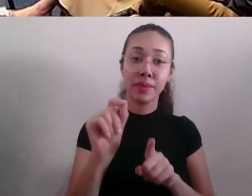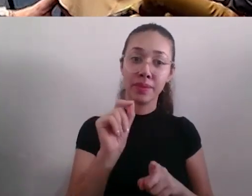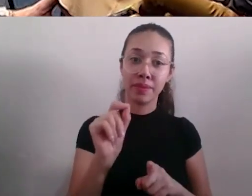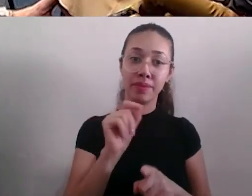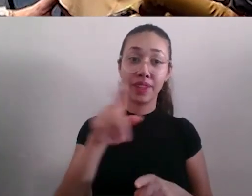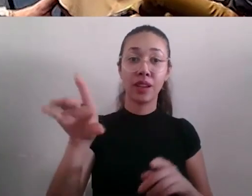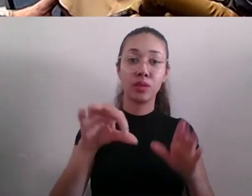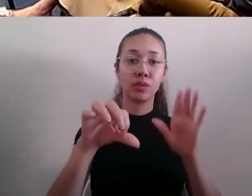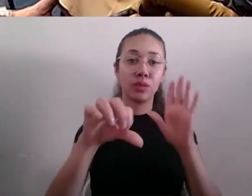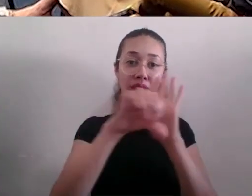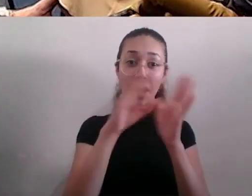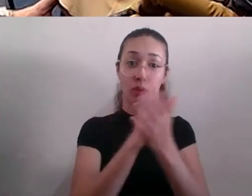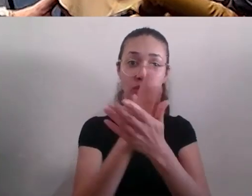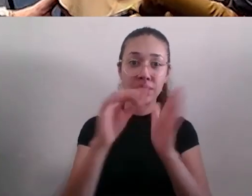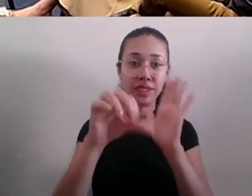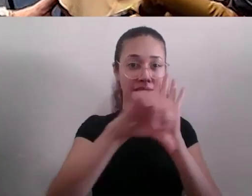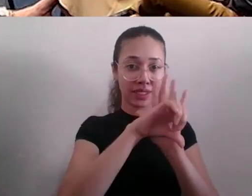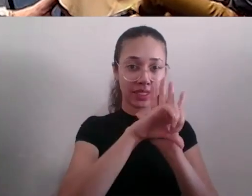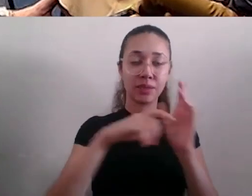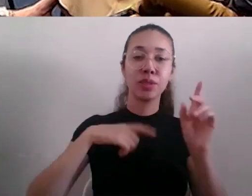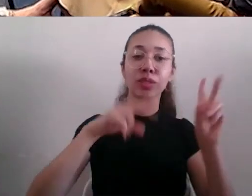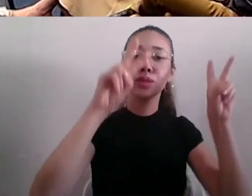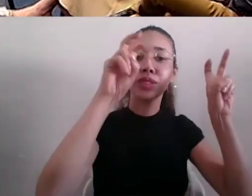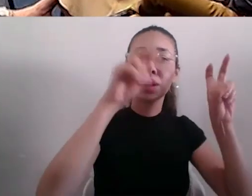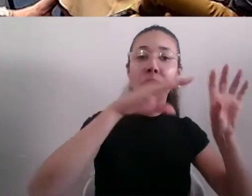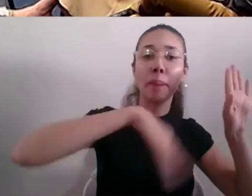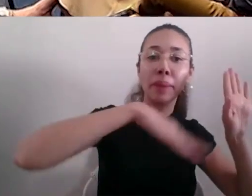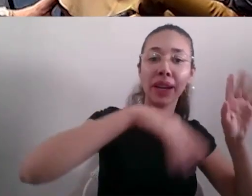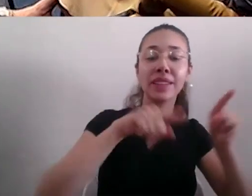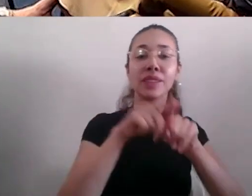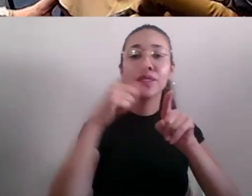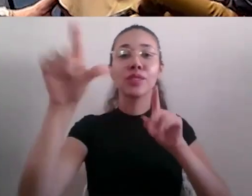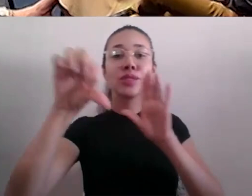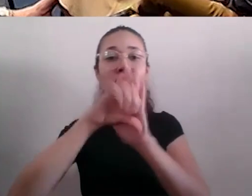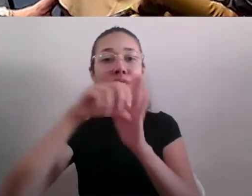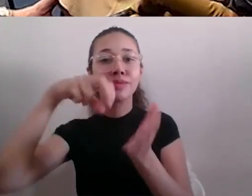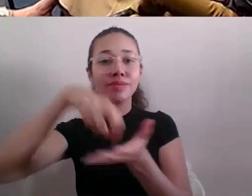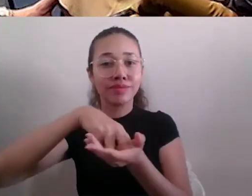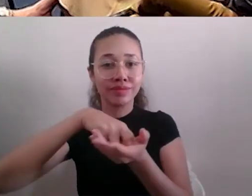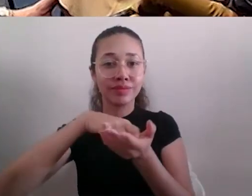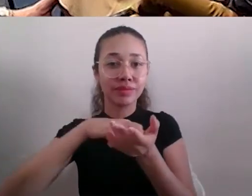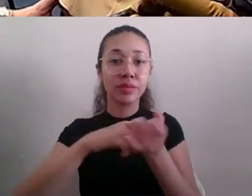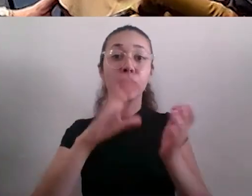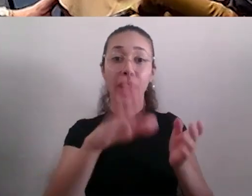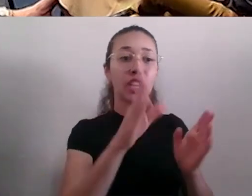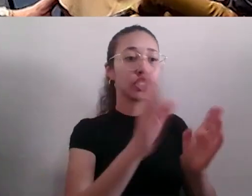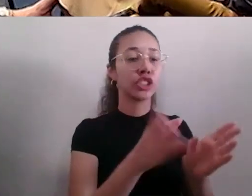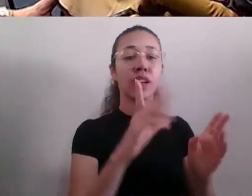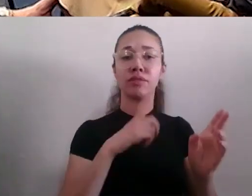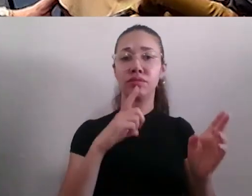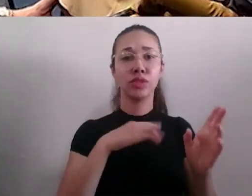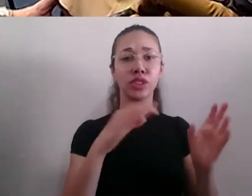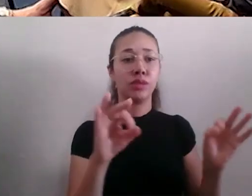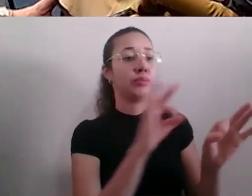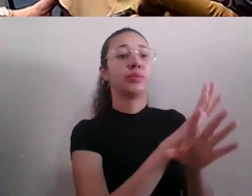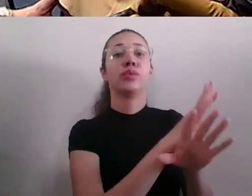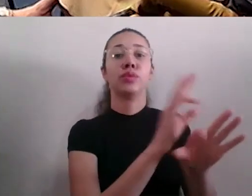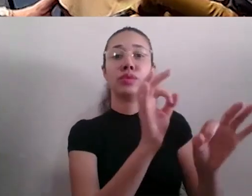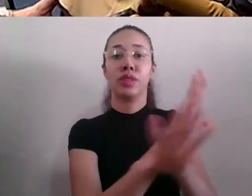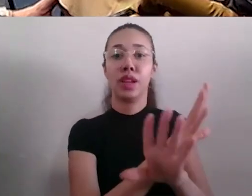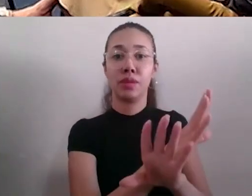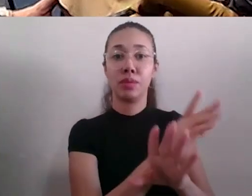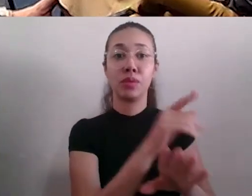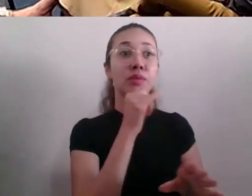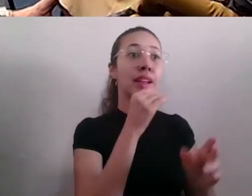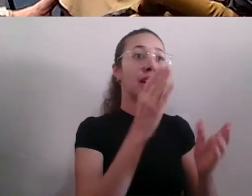de que a gente tratou, tanto no Praia quanto no Crime e Castigo, eram questões já resolvidas. Não tinha assim, não tinha ninguém na